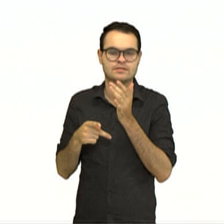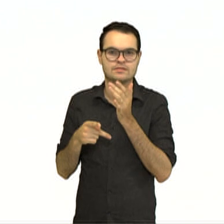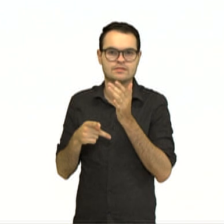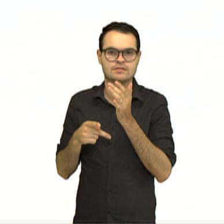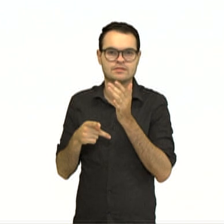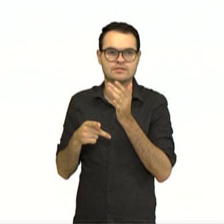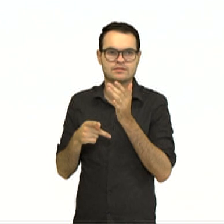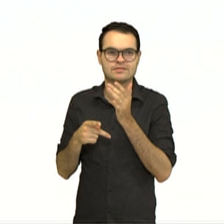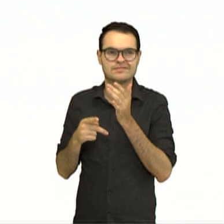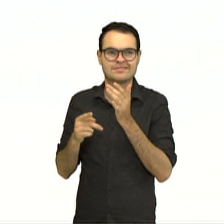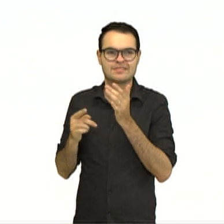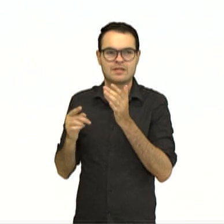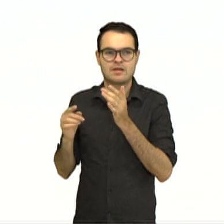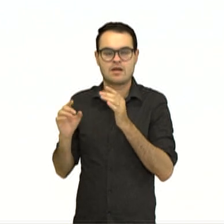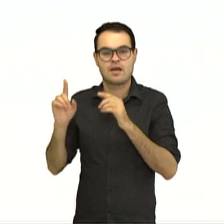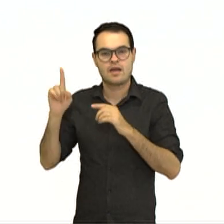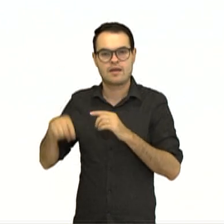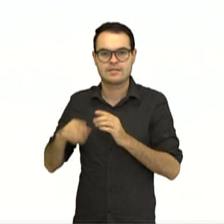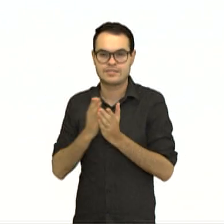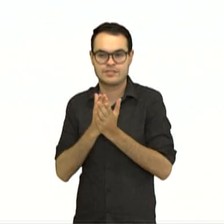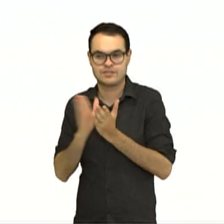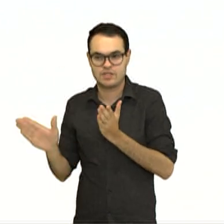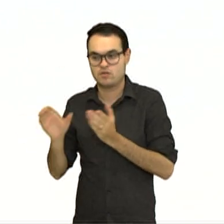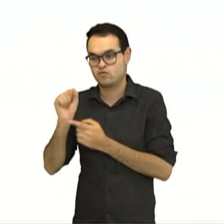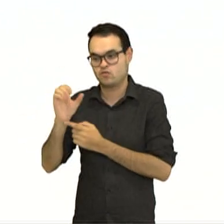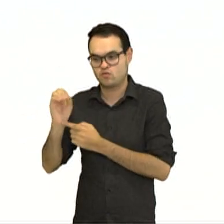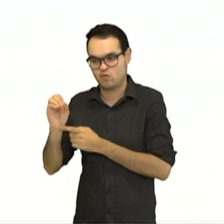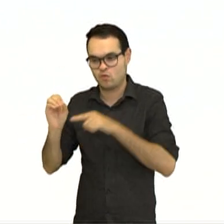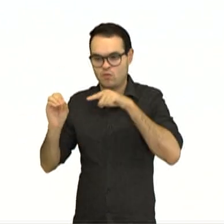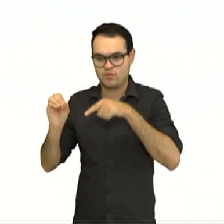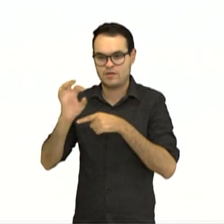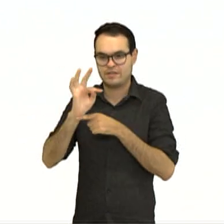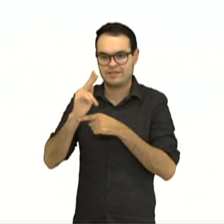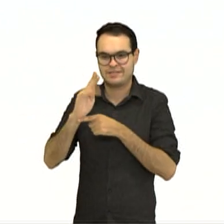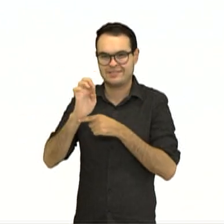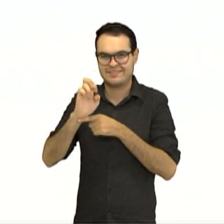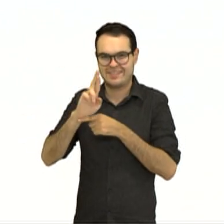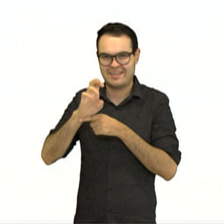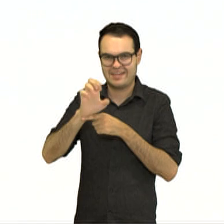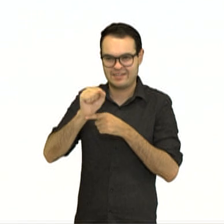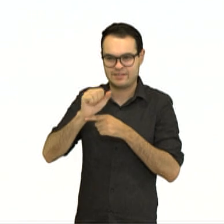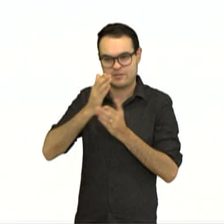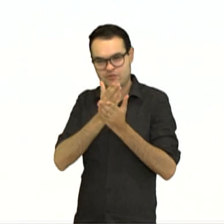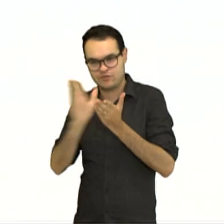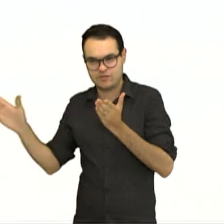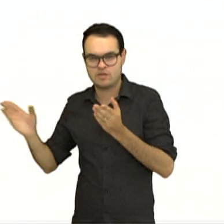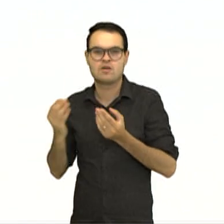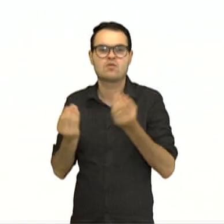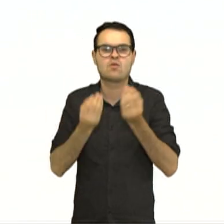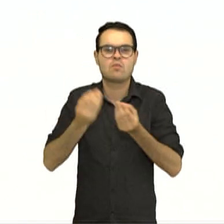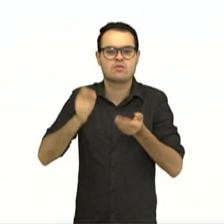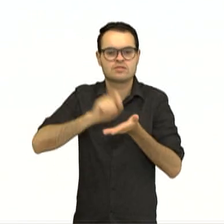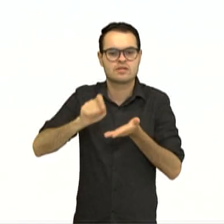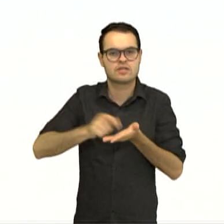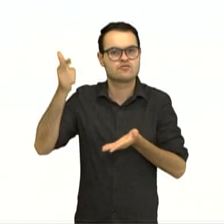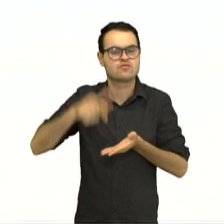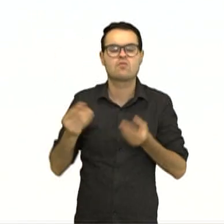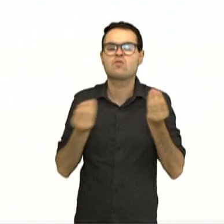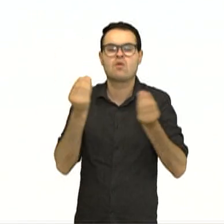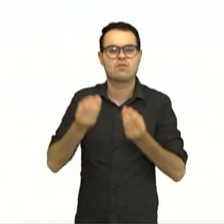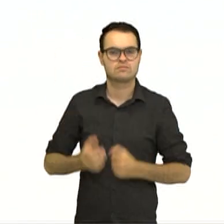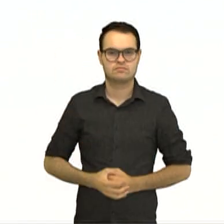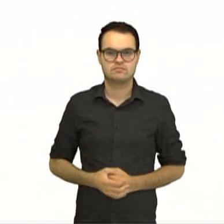e a sua contração, seria assim, ó, retirar o so com o theirs. Como que vocês poderiam reescrever essa